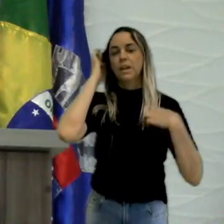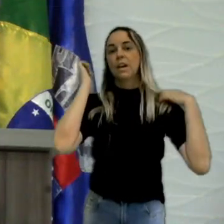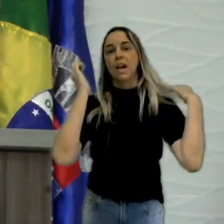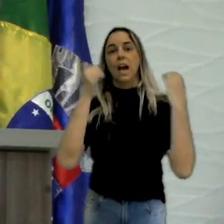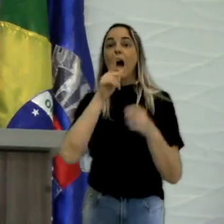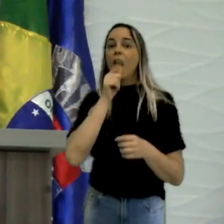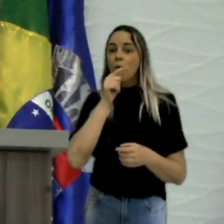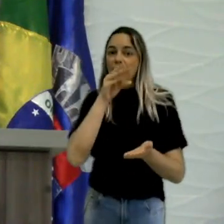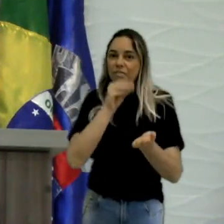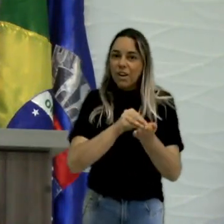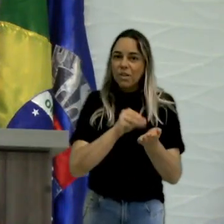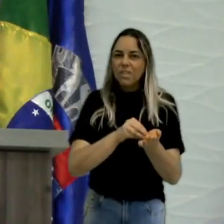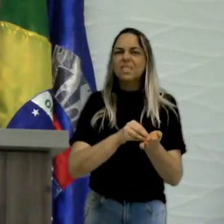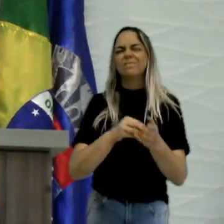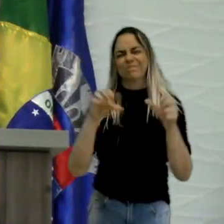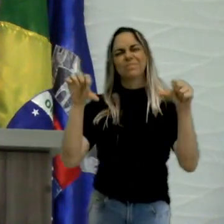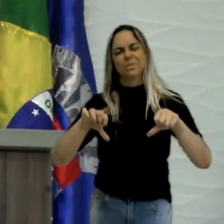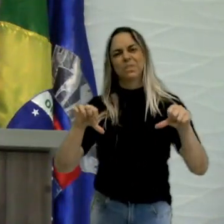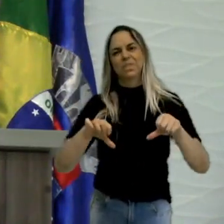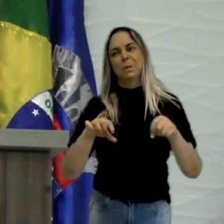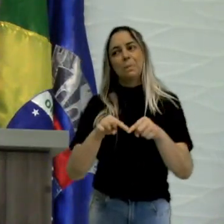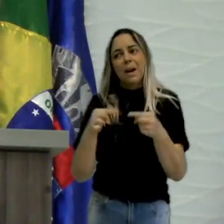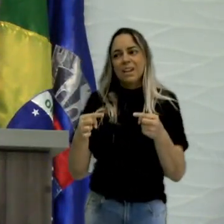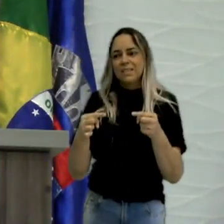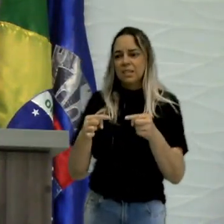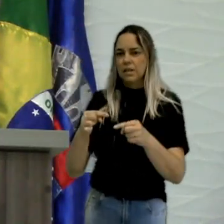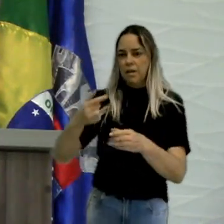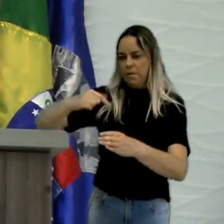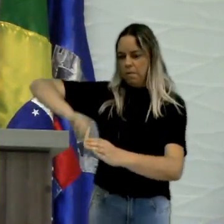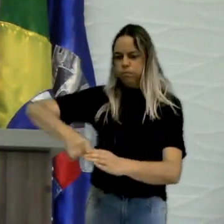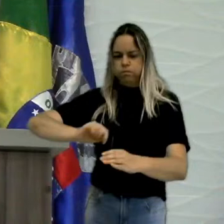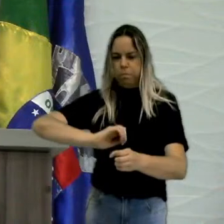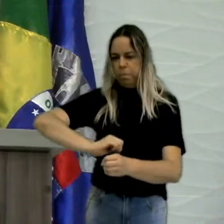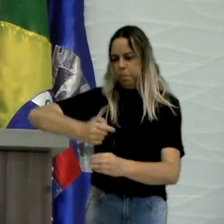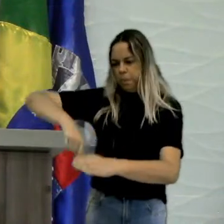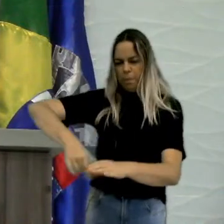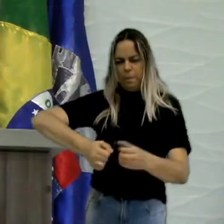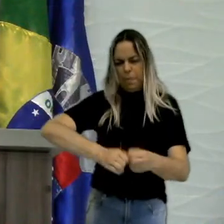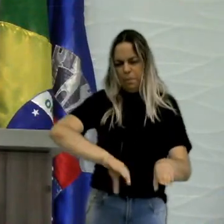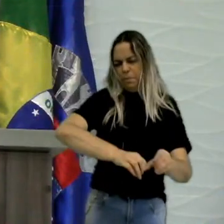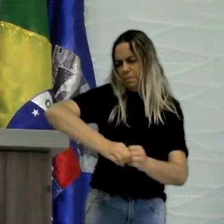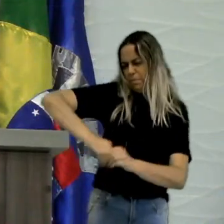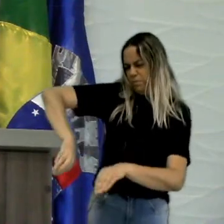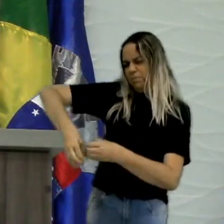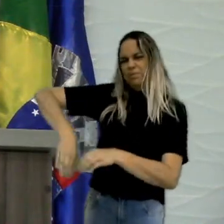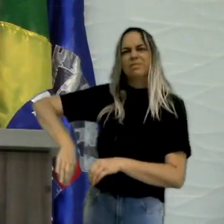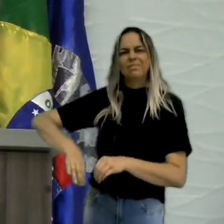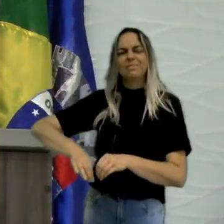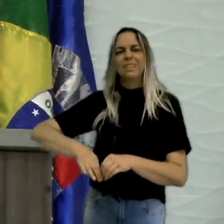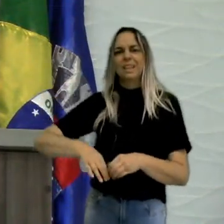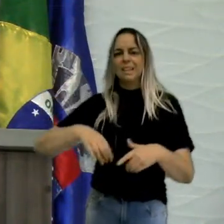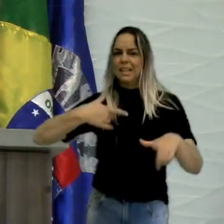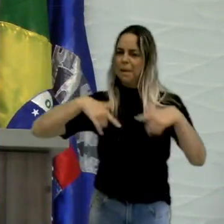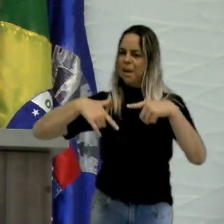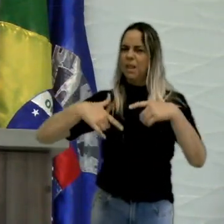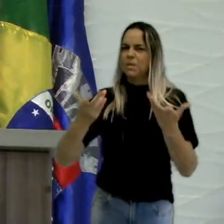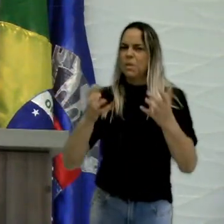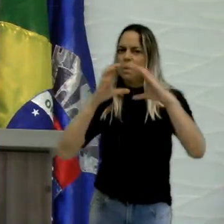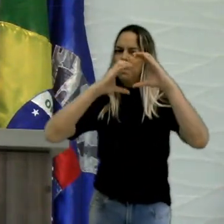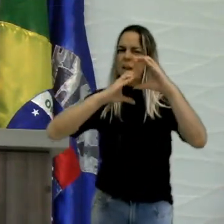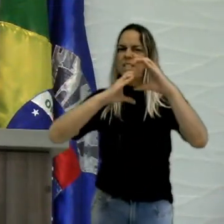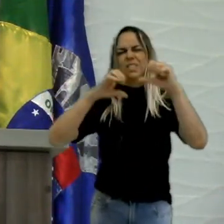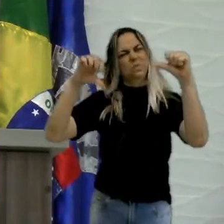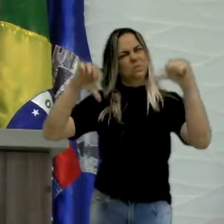que é o mais grave, mas a demanda dos estouramentos nas vias, nos logradouros, que a Compesa faz de serviço, deixa em péssimas